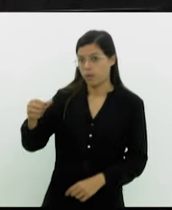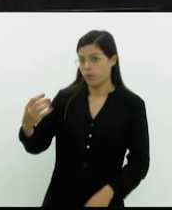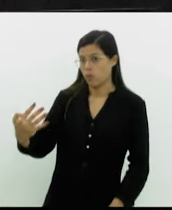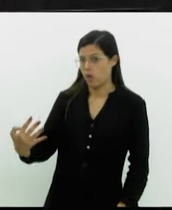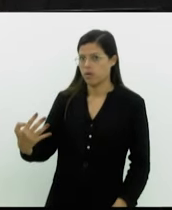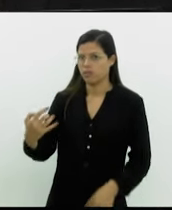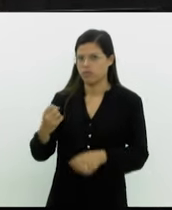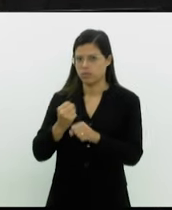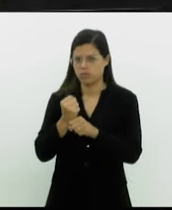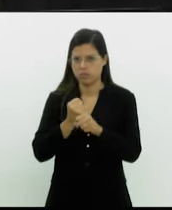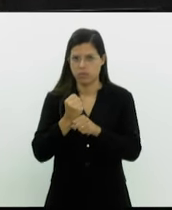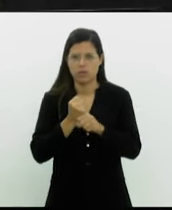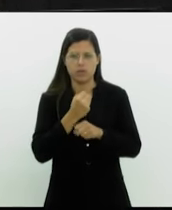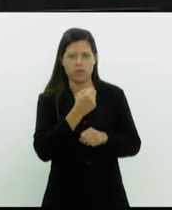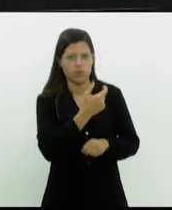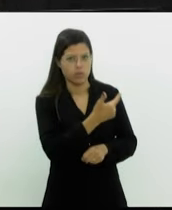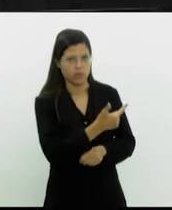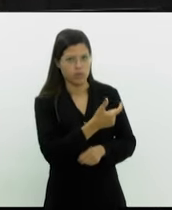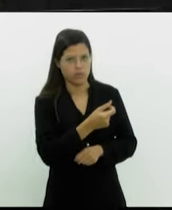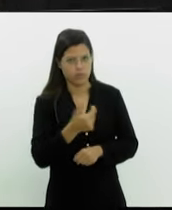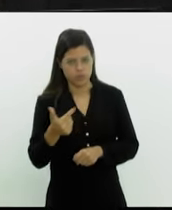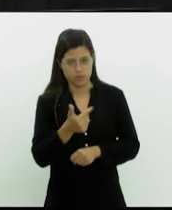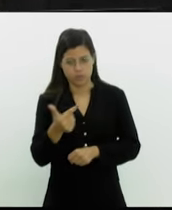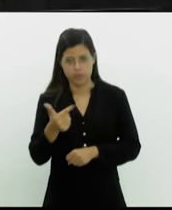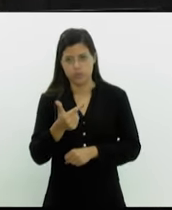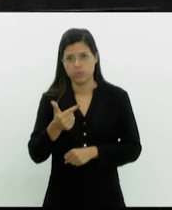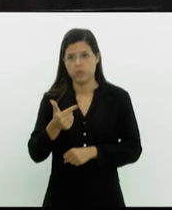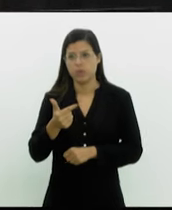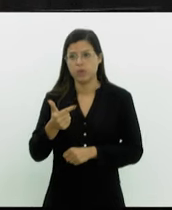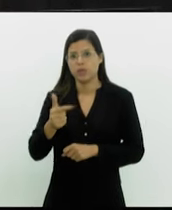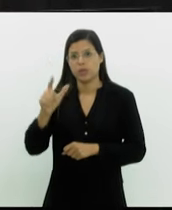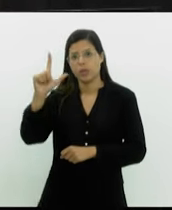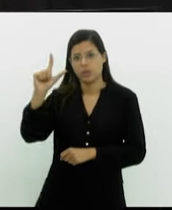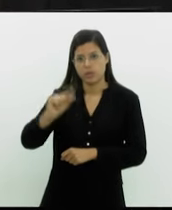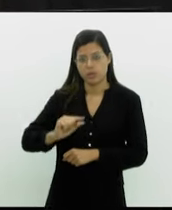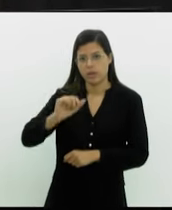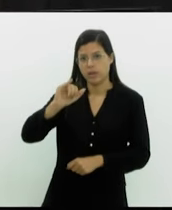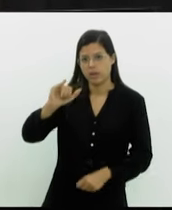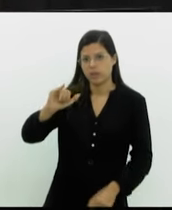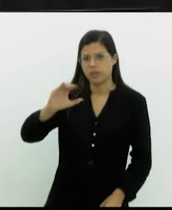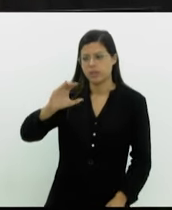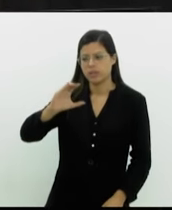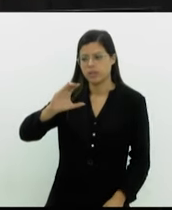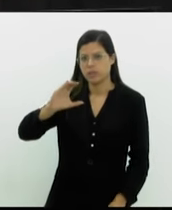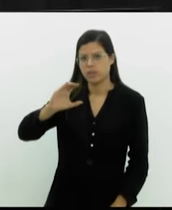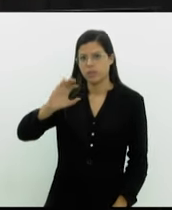194 de 2022, que reduziu as alíquotas de ICMS